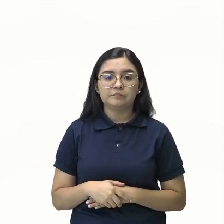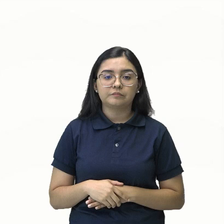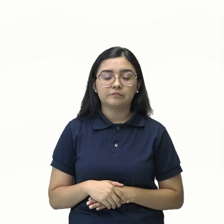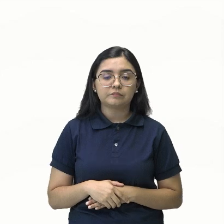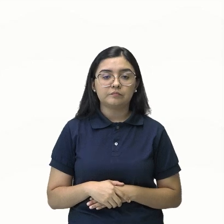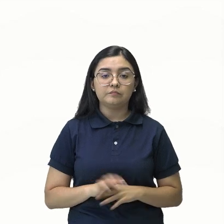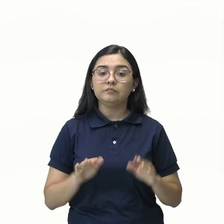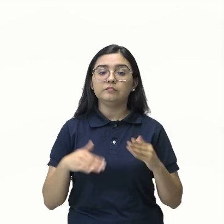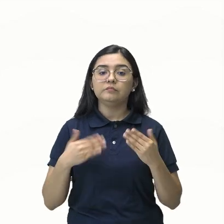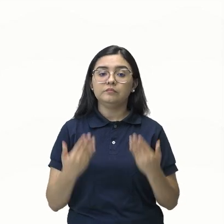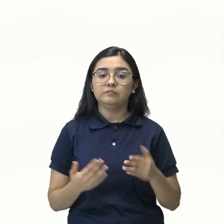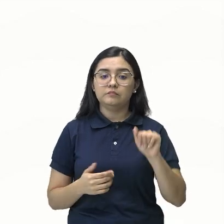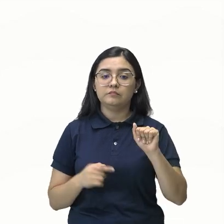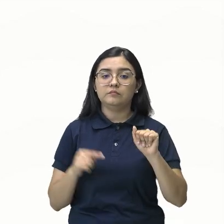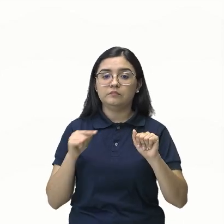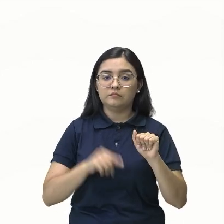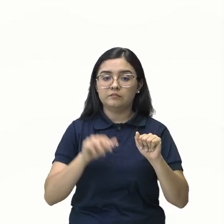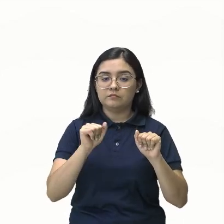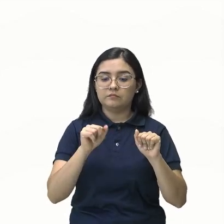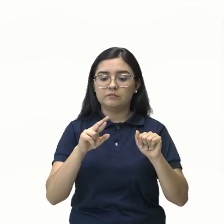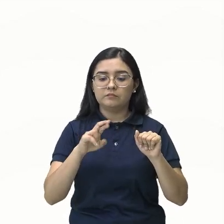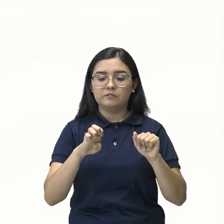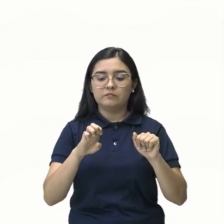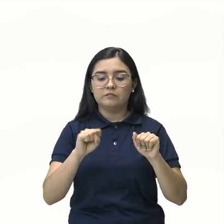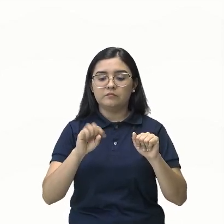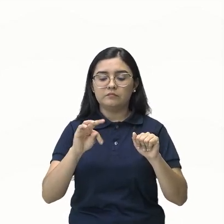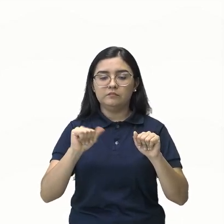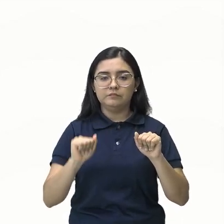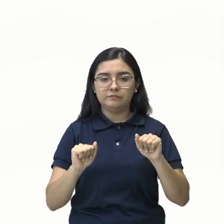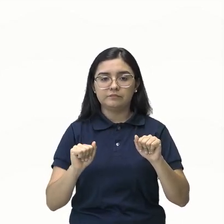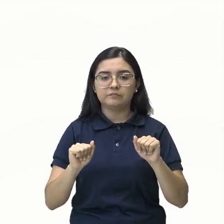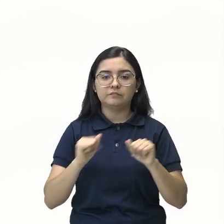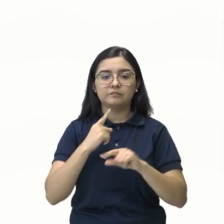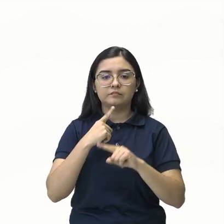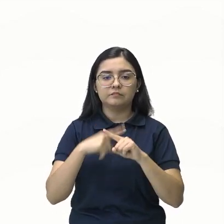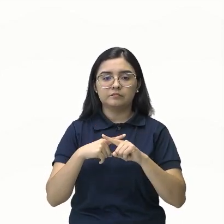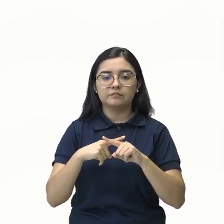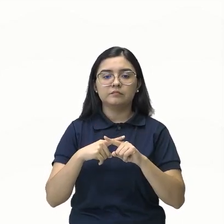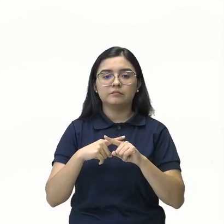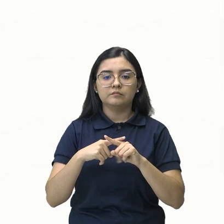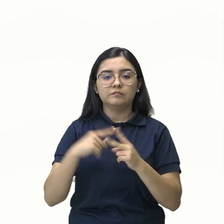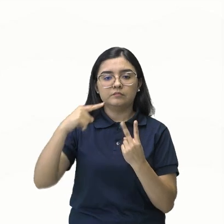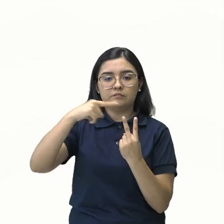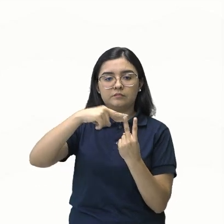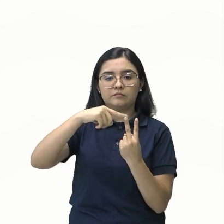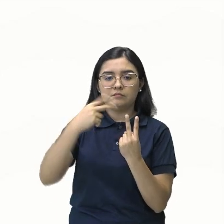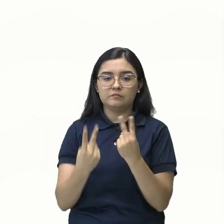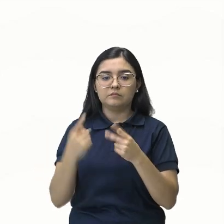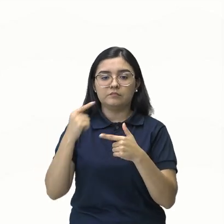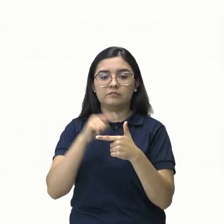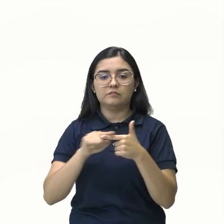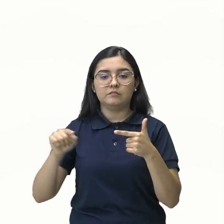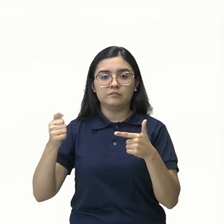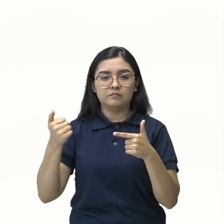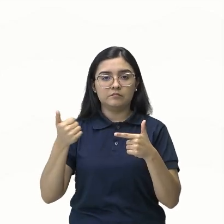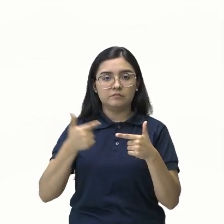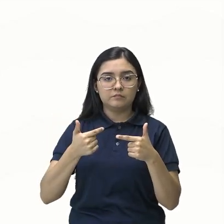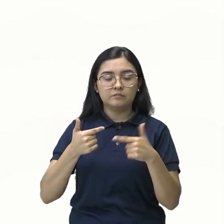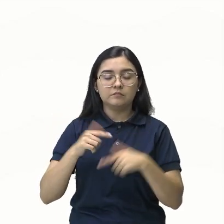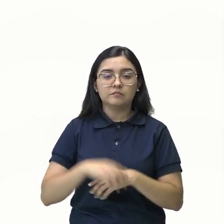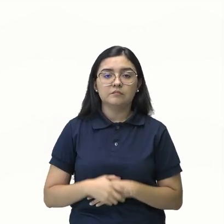Tá? Então, A vai ser a minha aresta da minha pirâmide, multiplicado pela raiz de 2 e dividido por